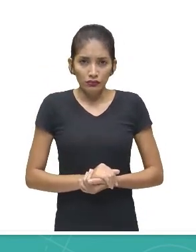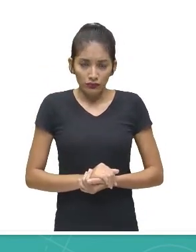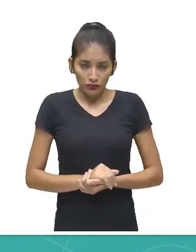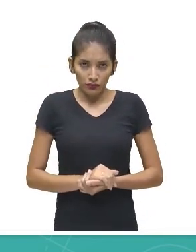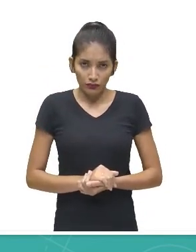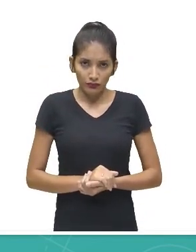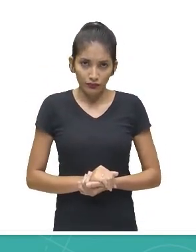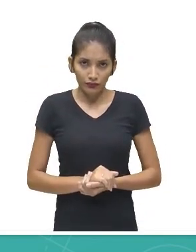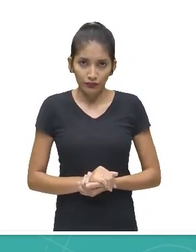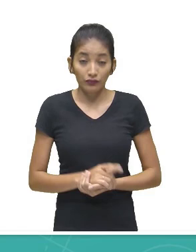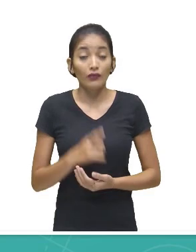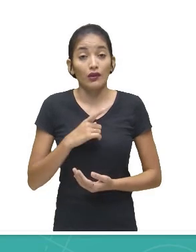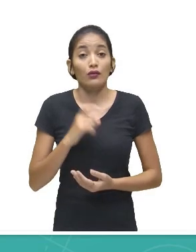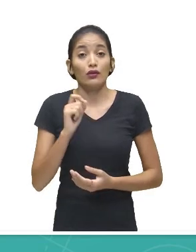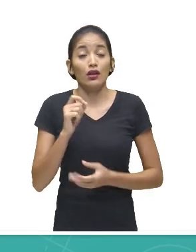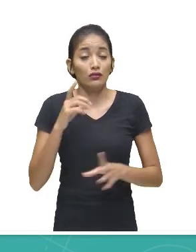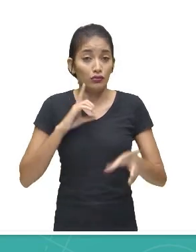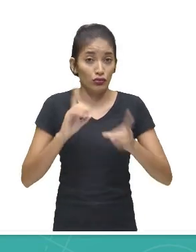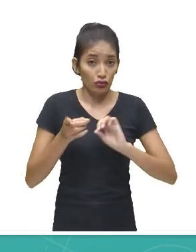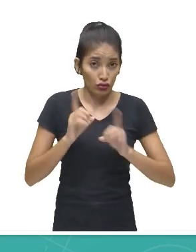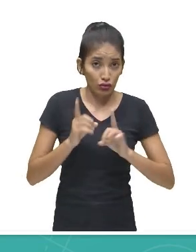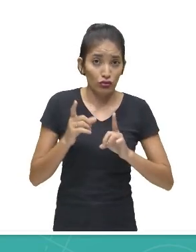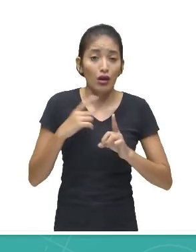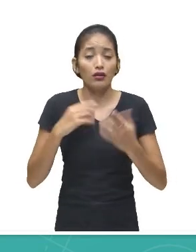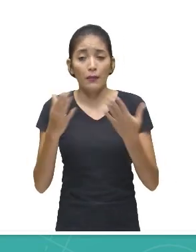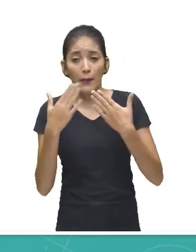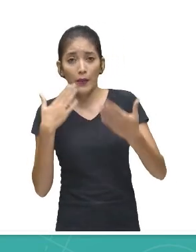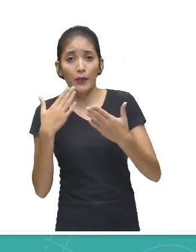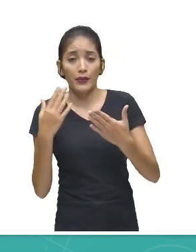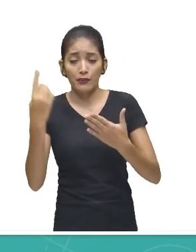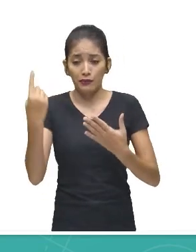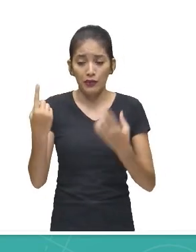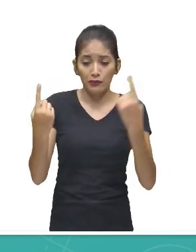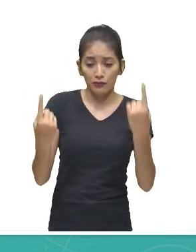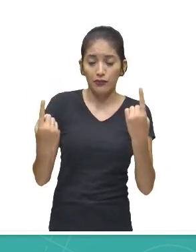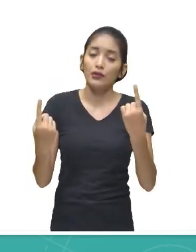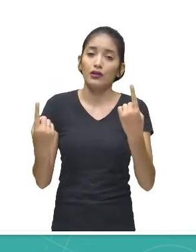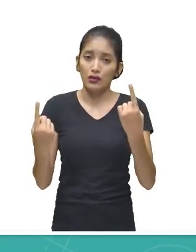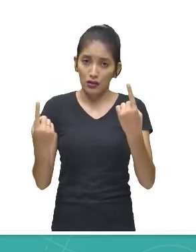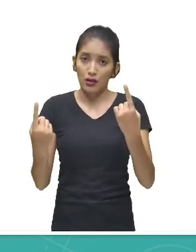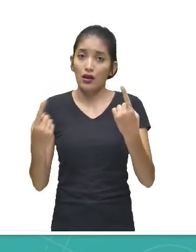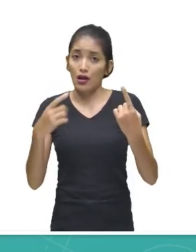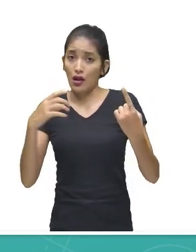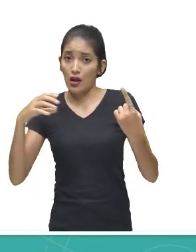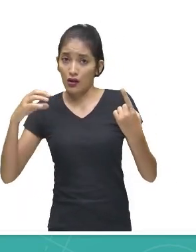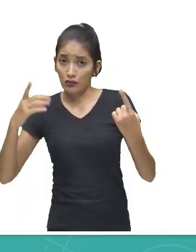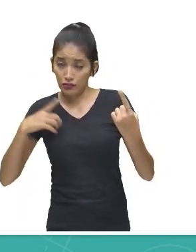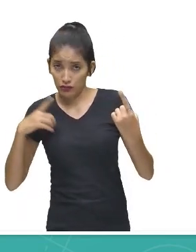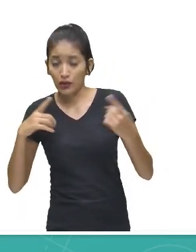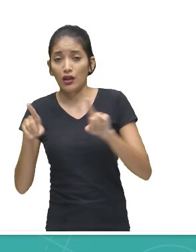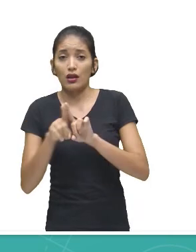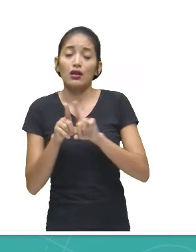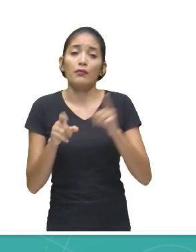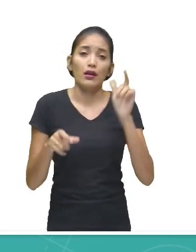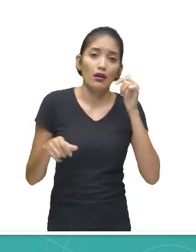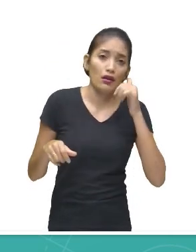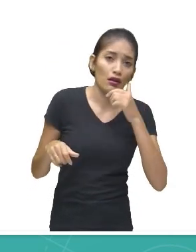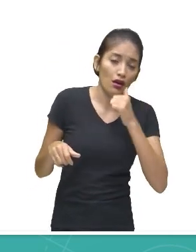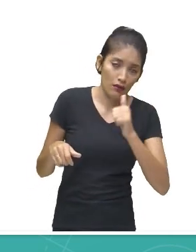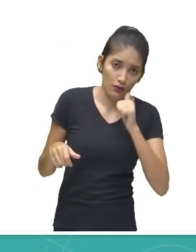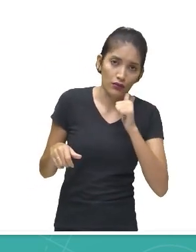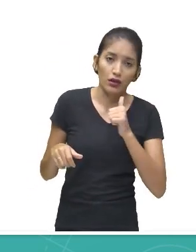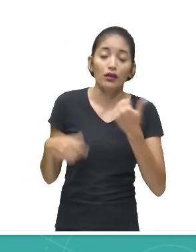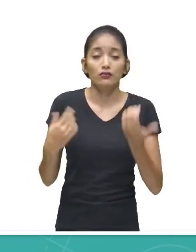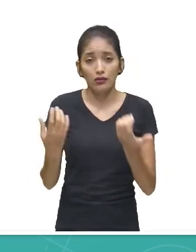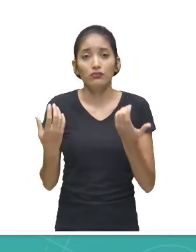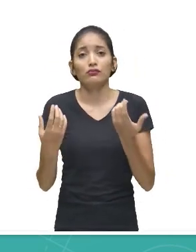Observe que eu tenho um diálogo, está acontecendo uma conversa aí entre o delegado e a mulher, não é verdade? Então, como ele é um